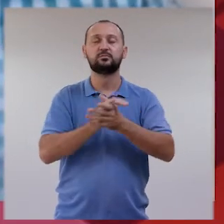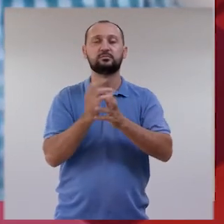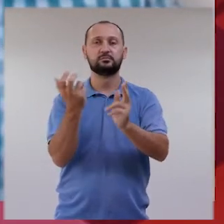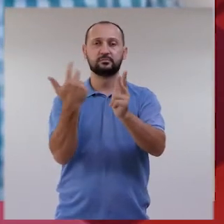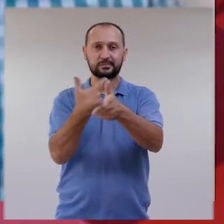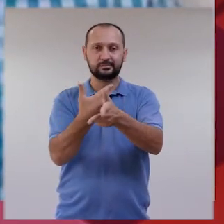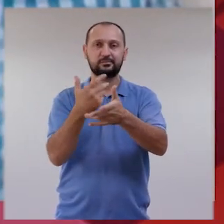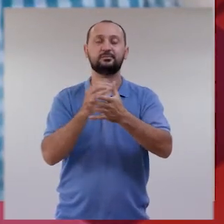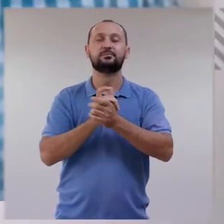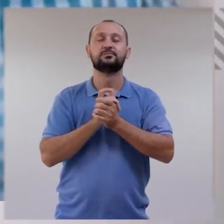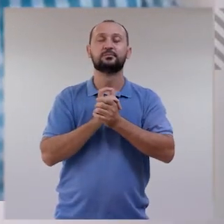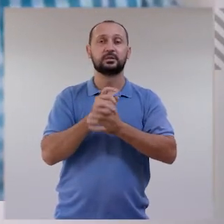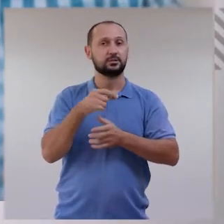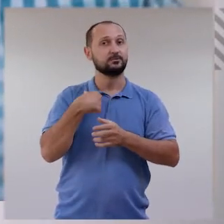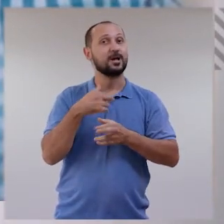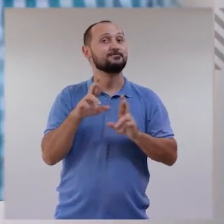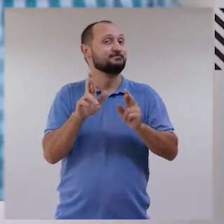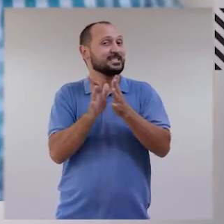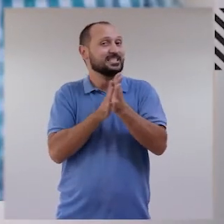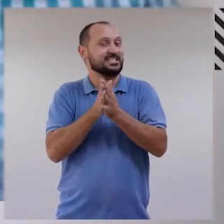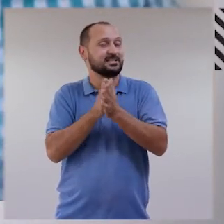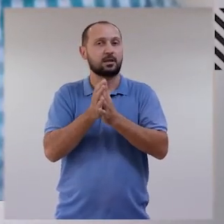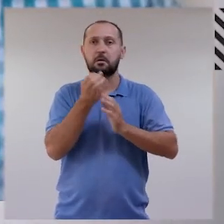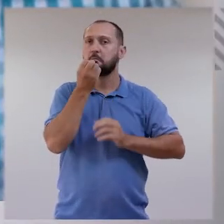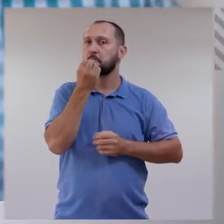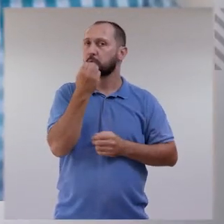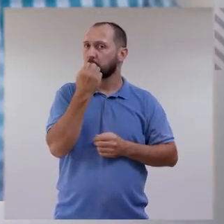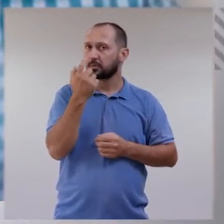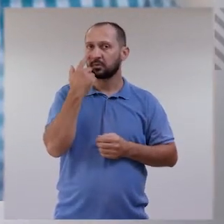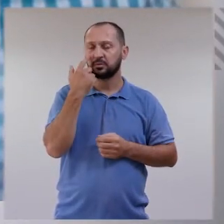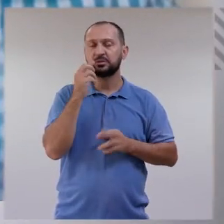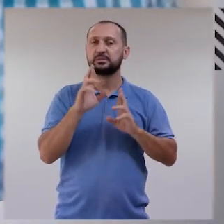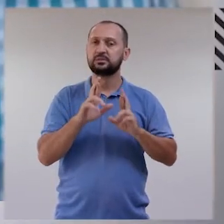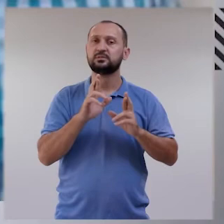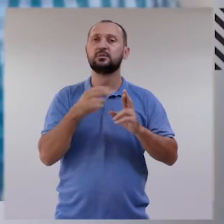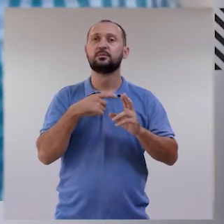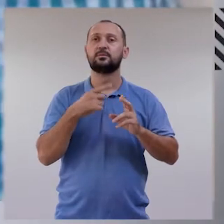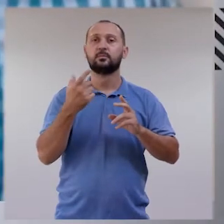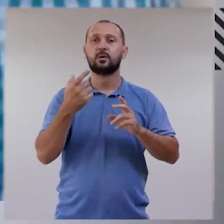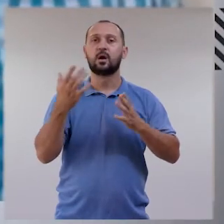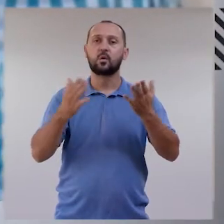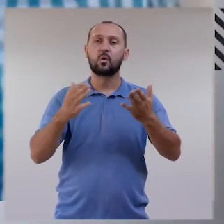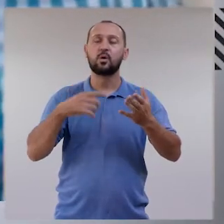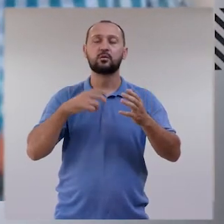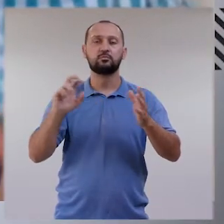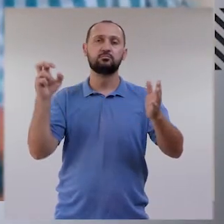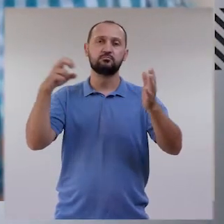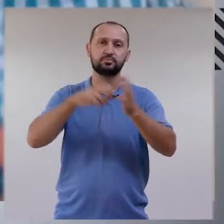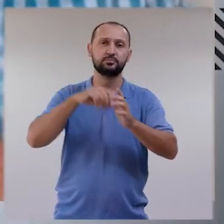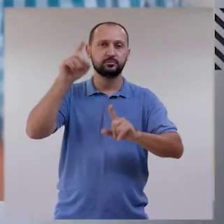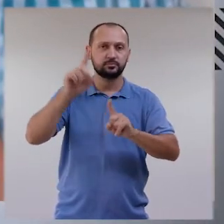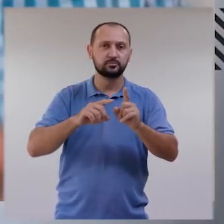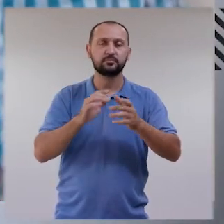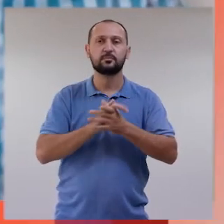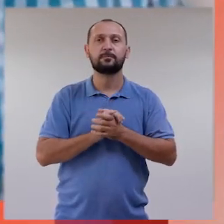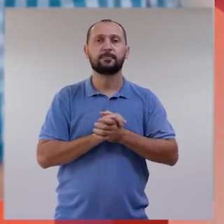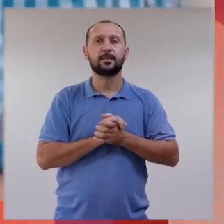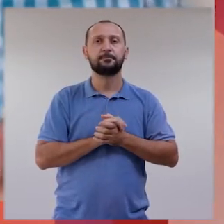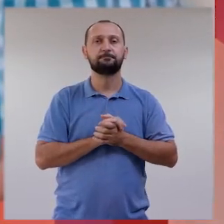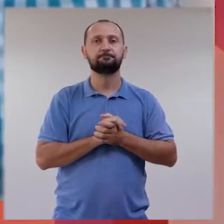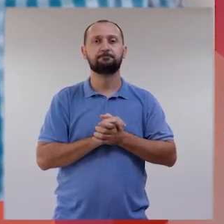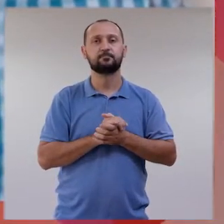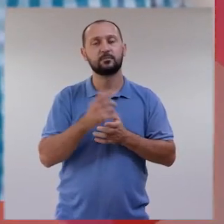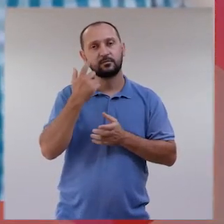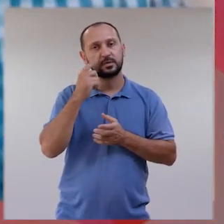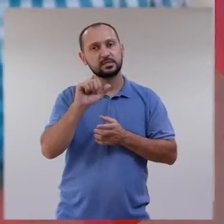A gente está com uma expectativa muito boa aí, né, se realmente com essa redução dos casos, né, se